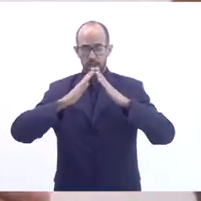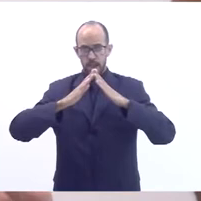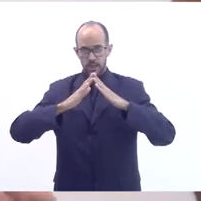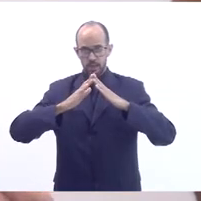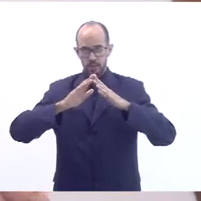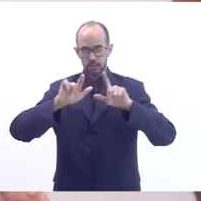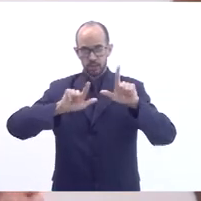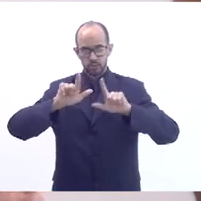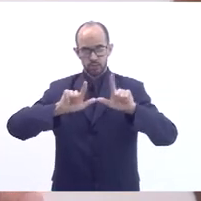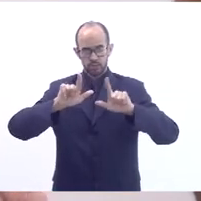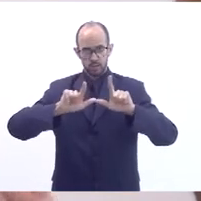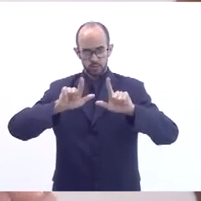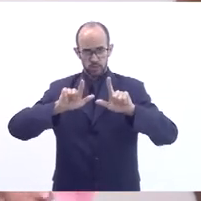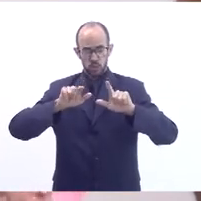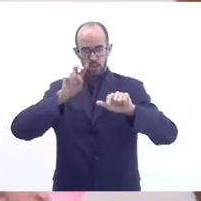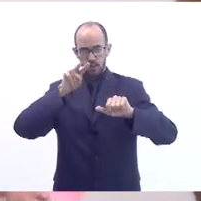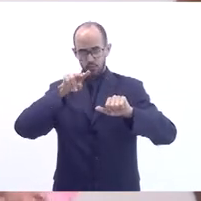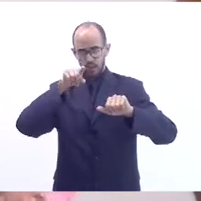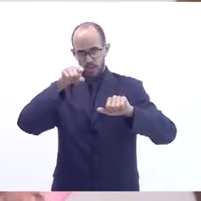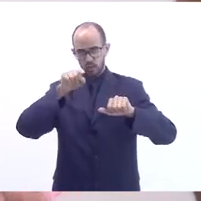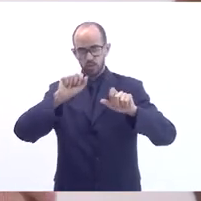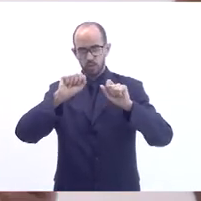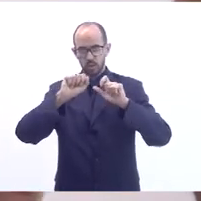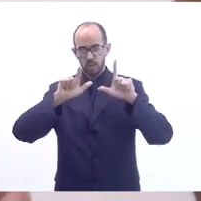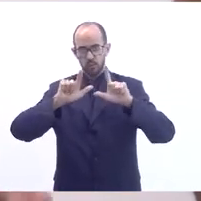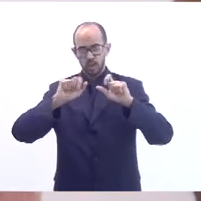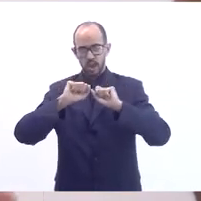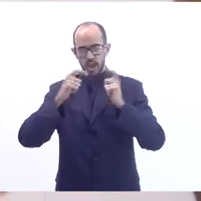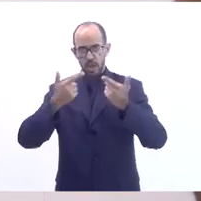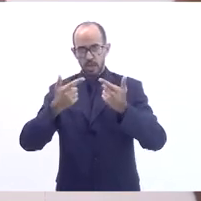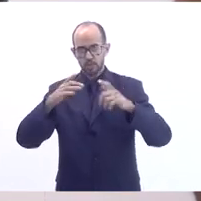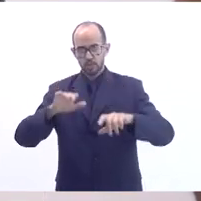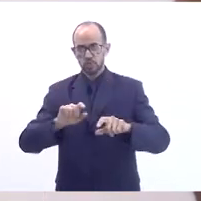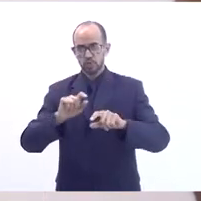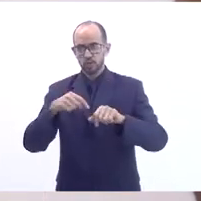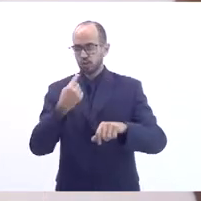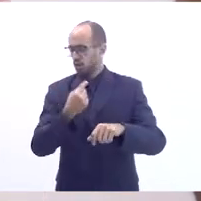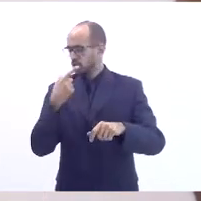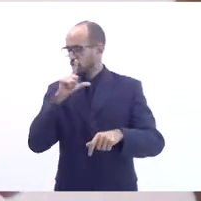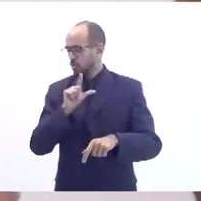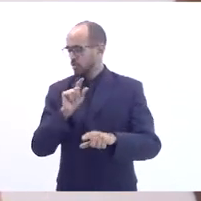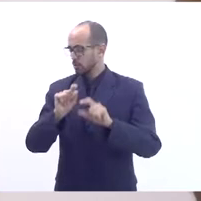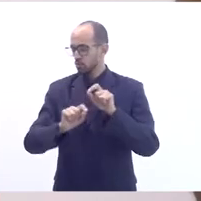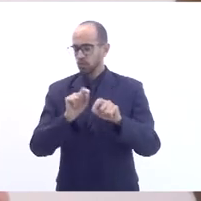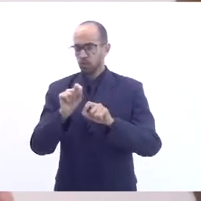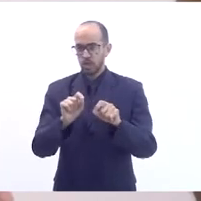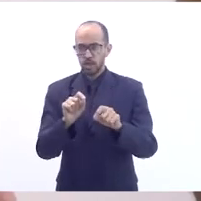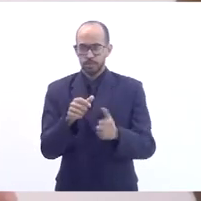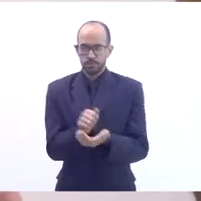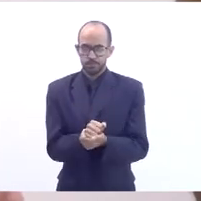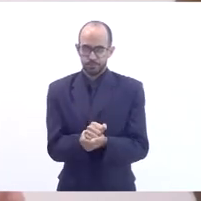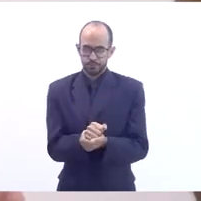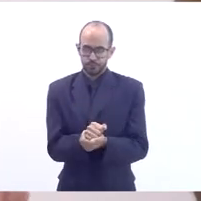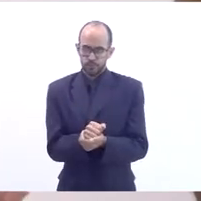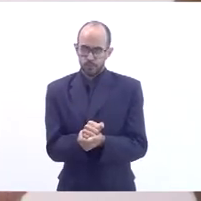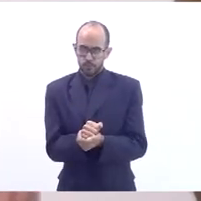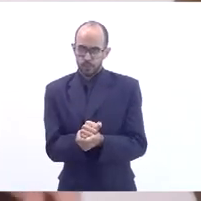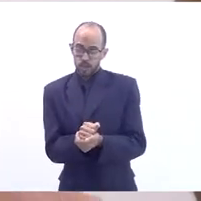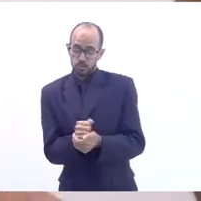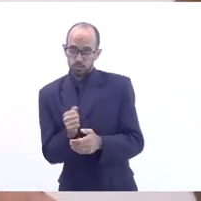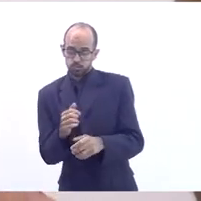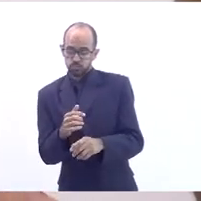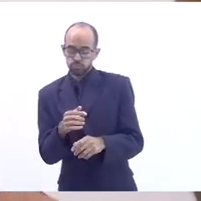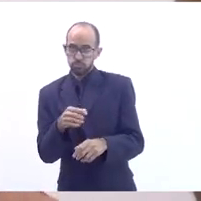pela pela transmissão da TV alerj a gente consegue é através dessa